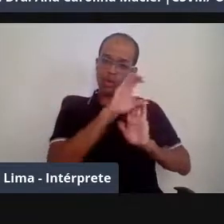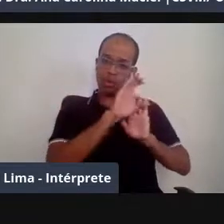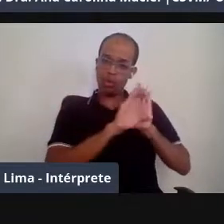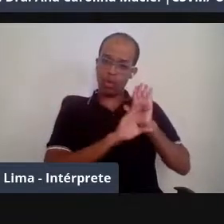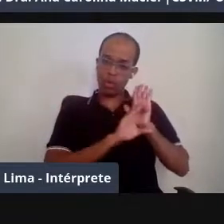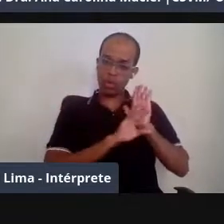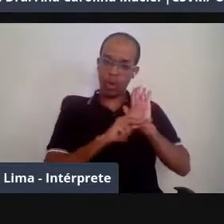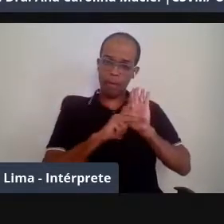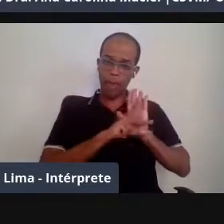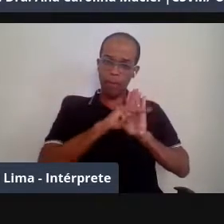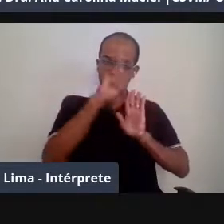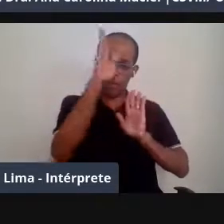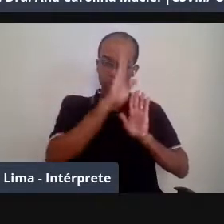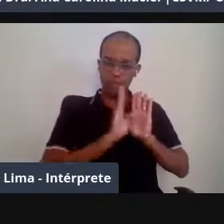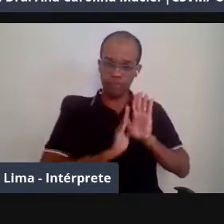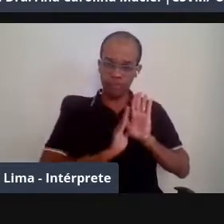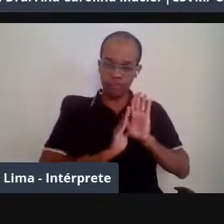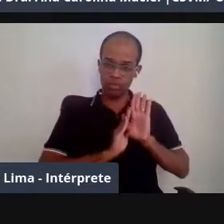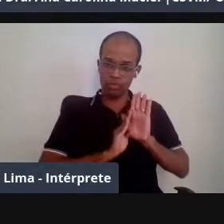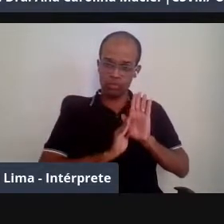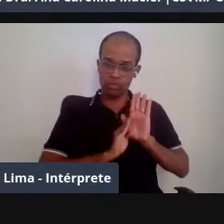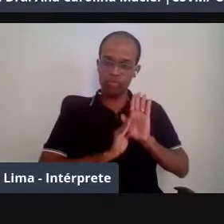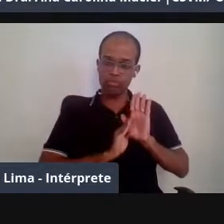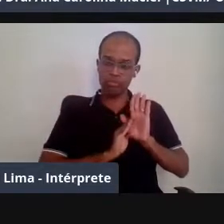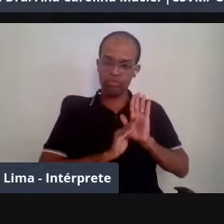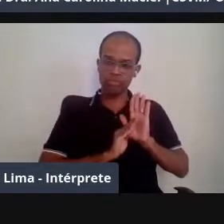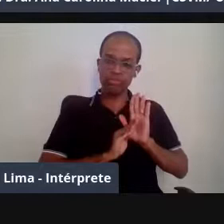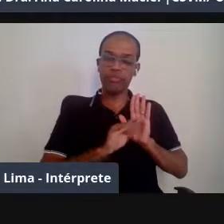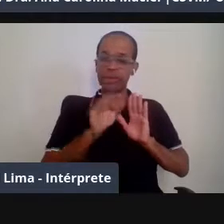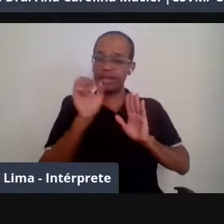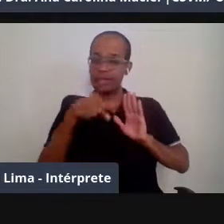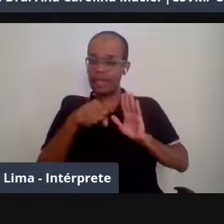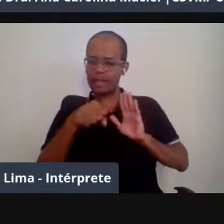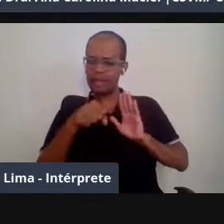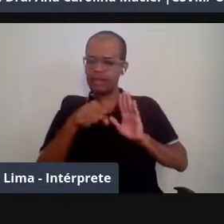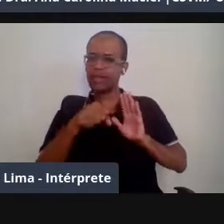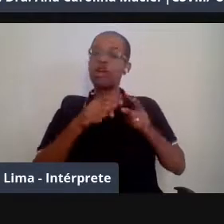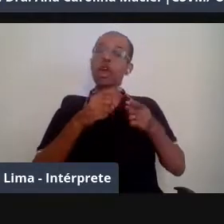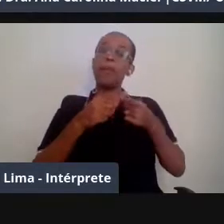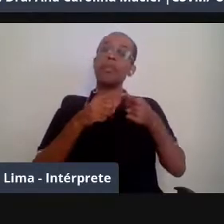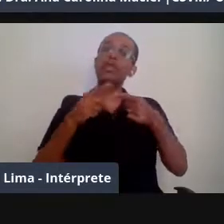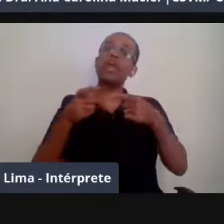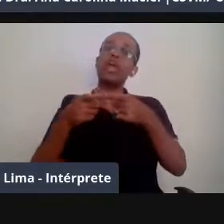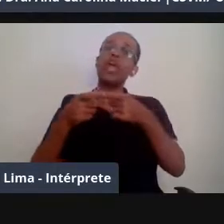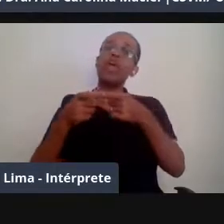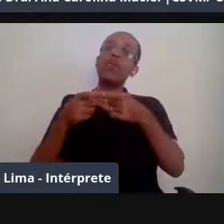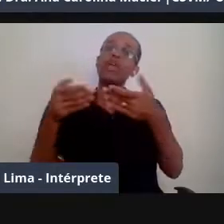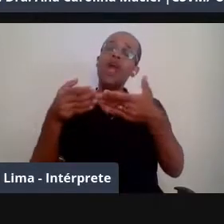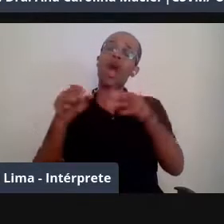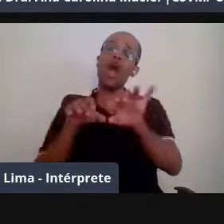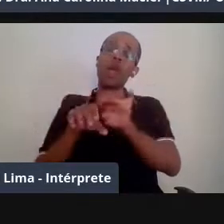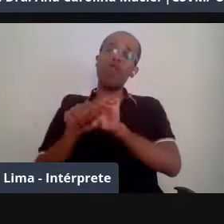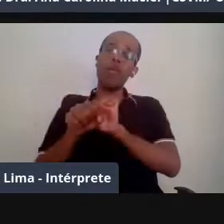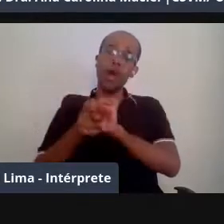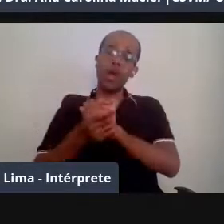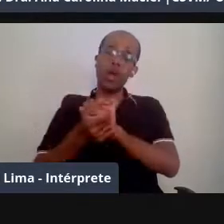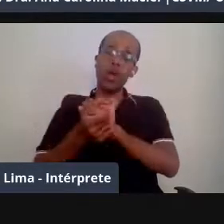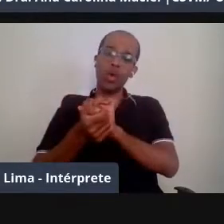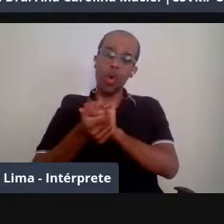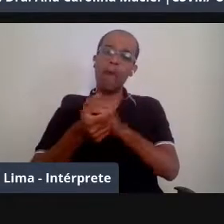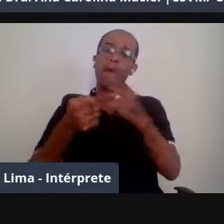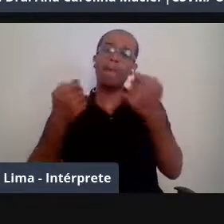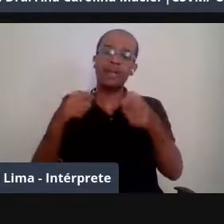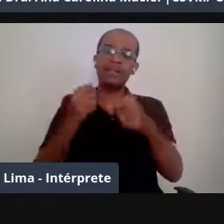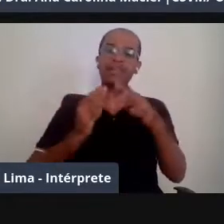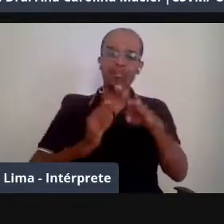no Brasil, pelo governo brasileiro? Se sim, por que os médicos recém-formados precisam revalidar